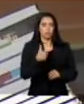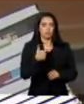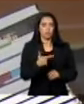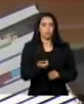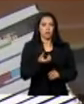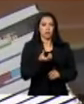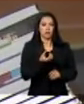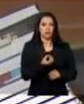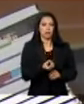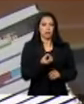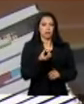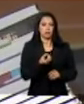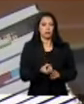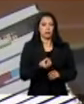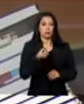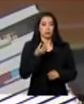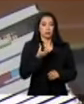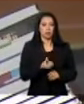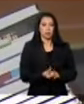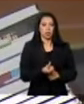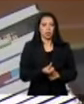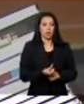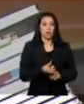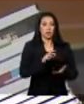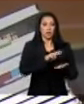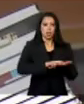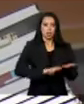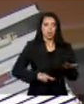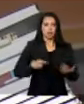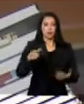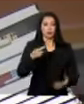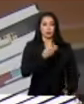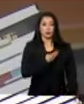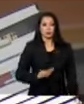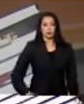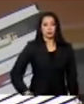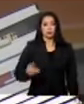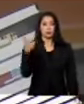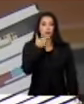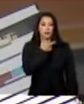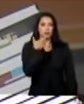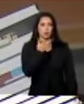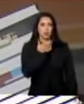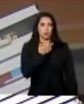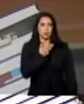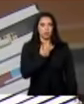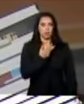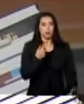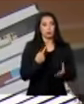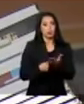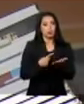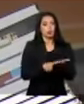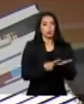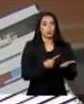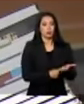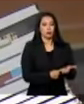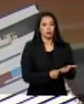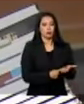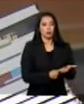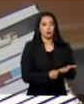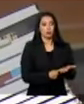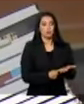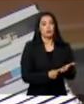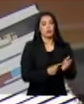482.006, relatou o ministro Ricardo Lewandowski, com acordo publicado no Diário da